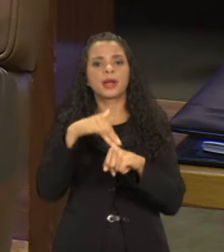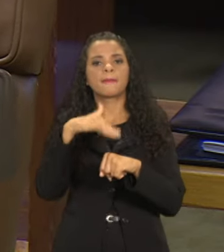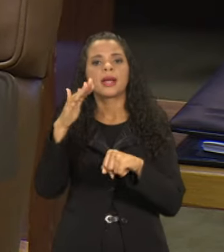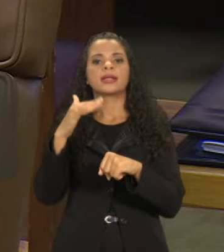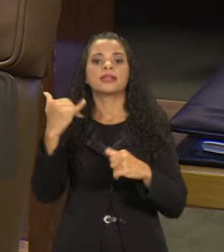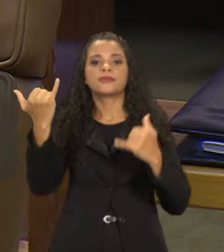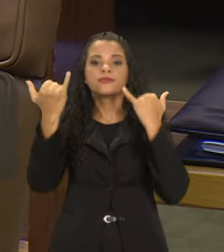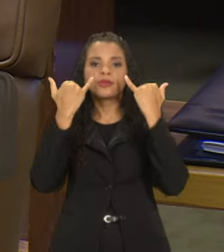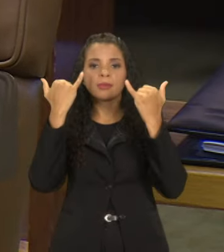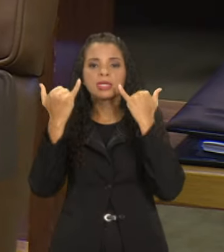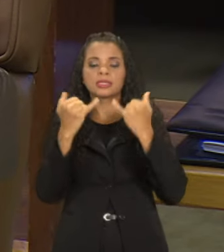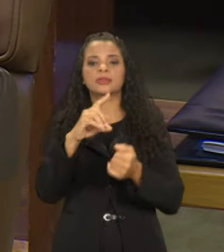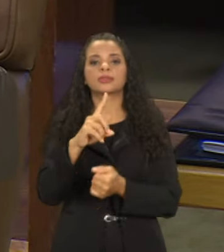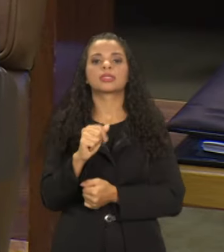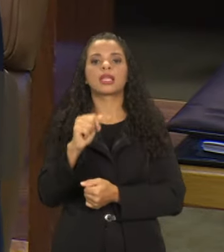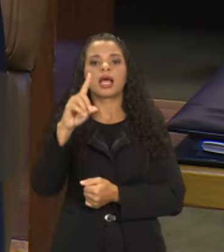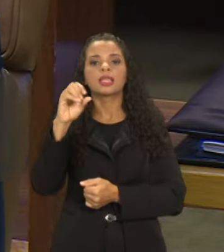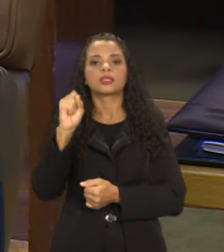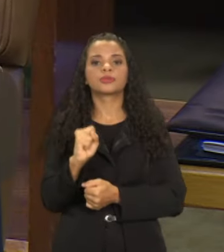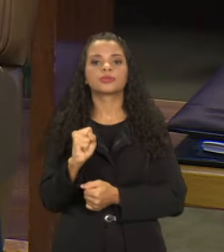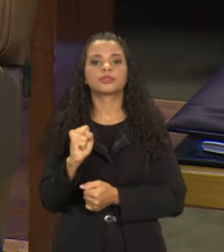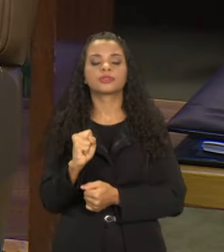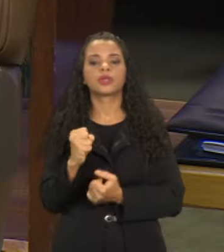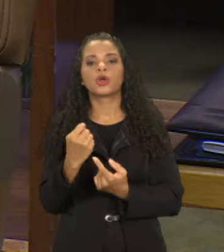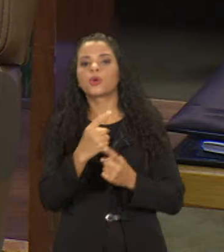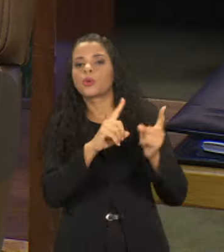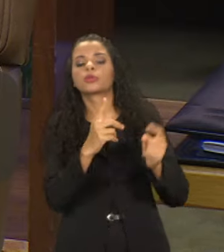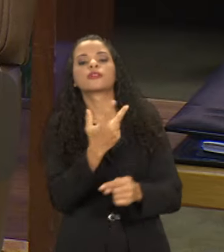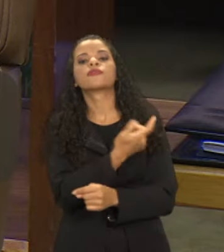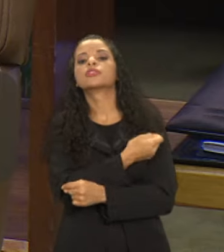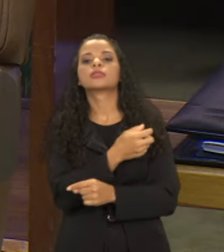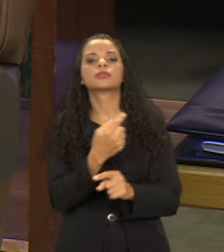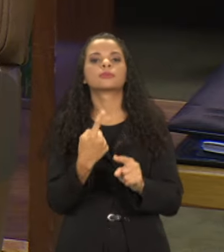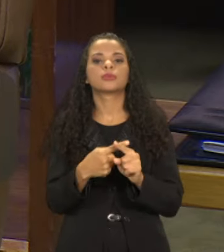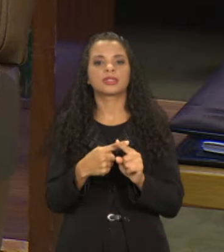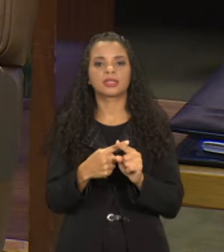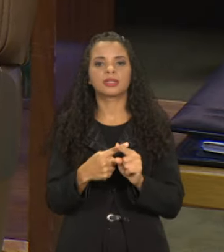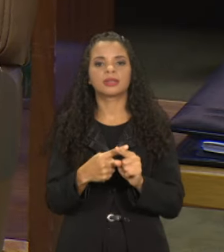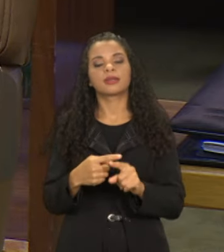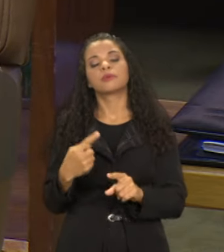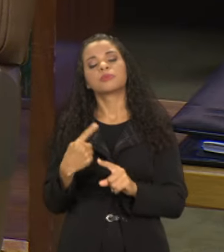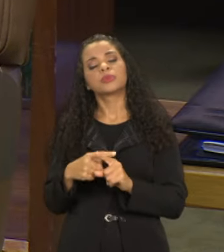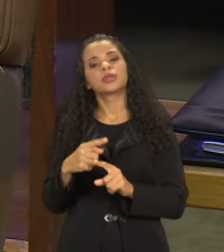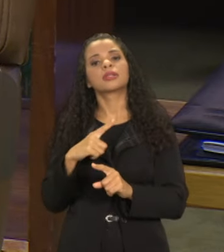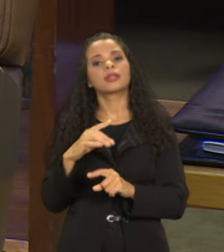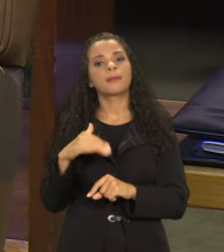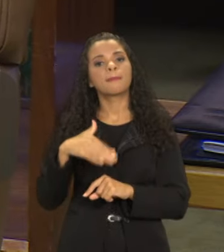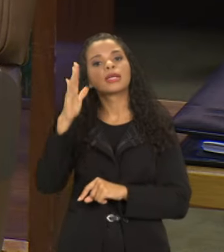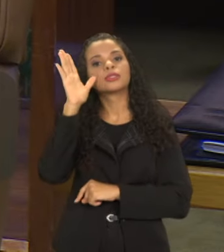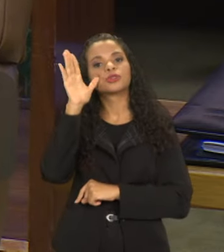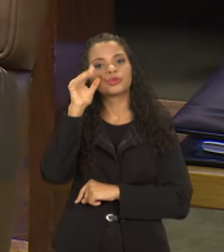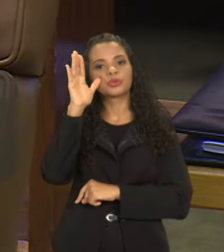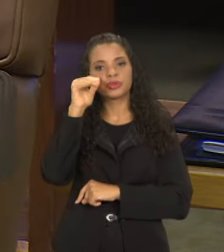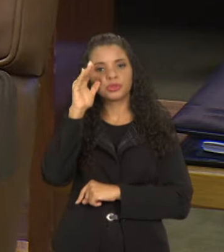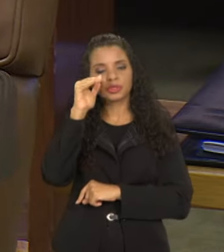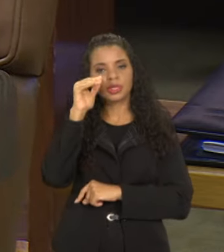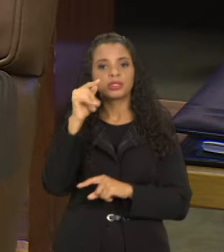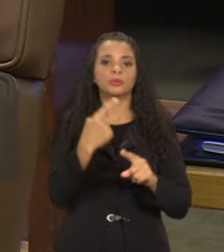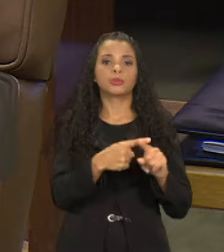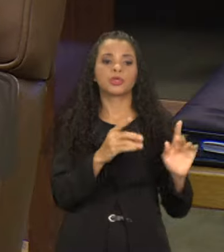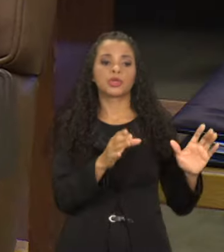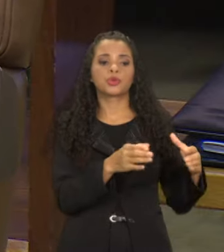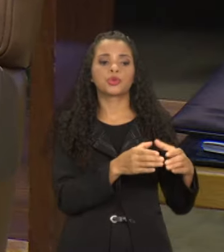dados antivacina? Ora, porque isso tem mais gente curiosa para saber disso do que quem já tem a consciência de que a vacina